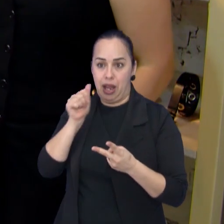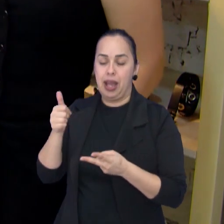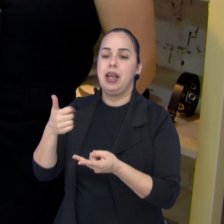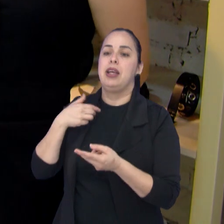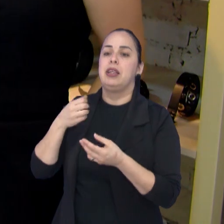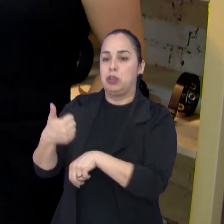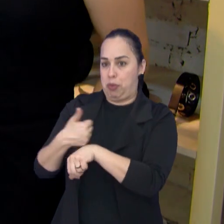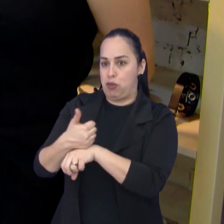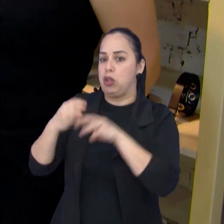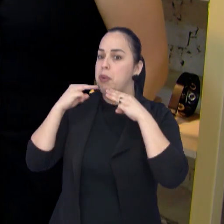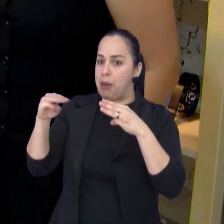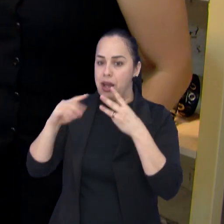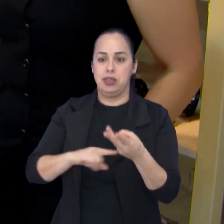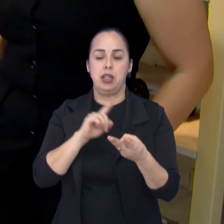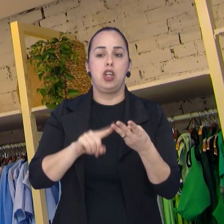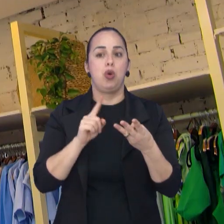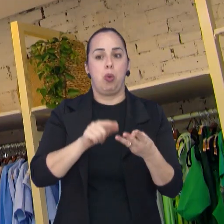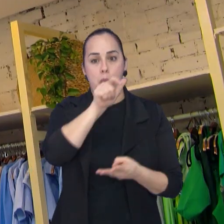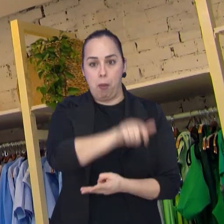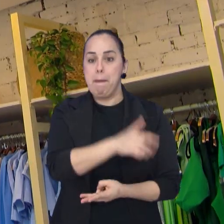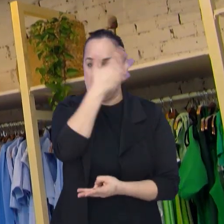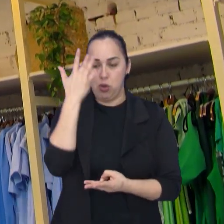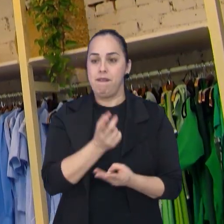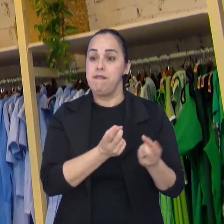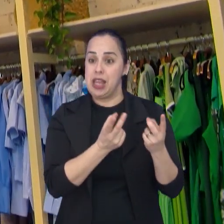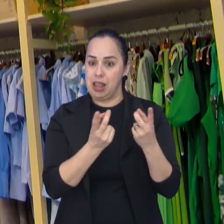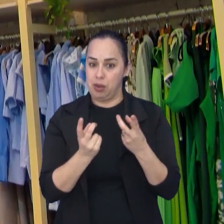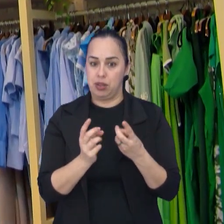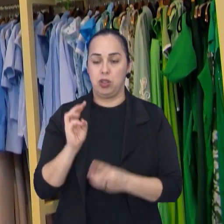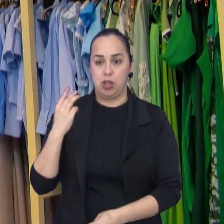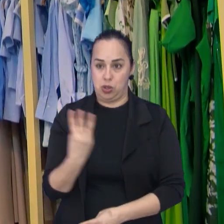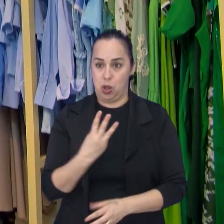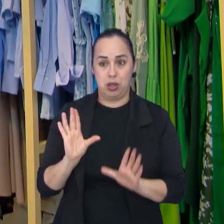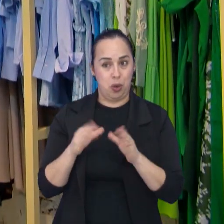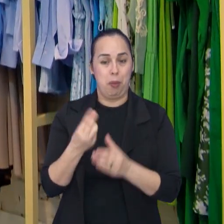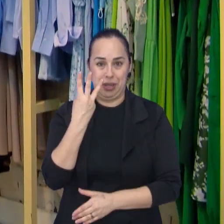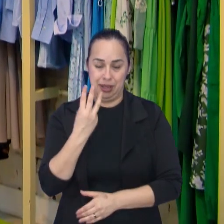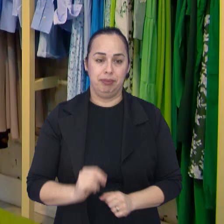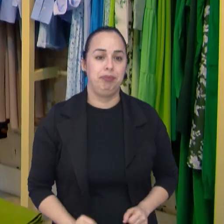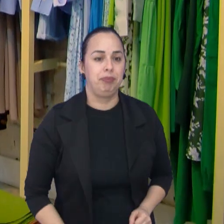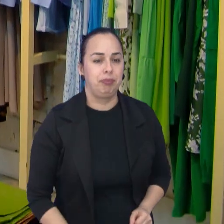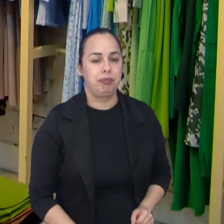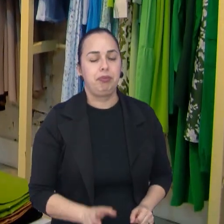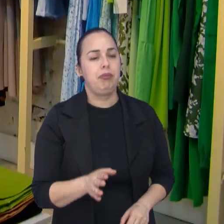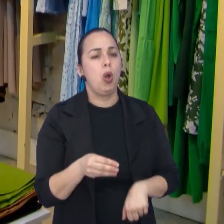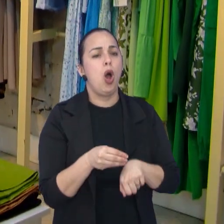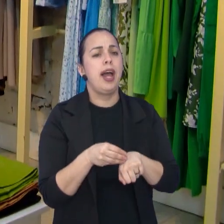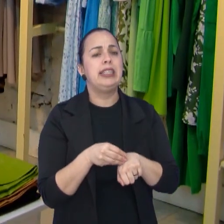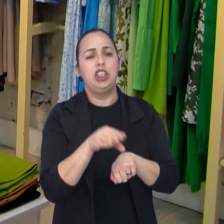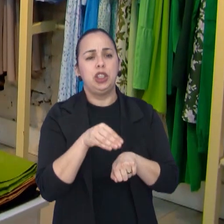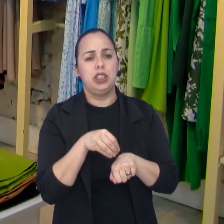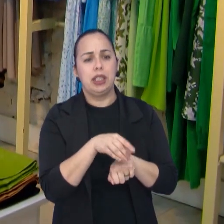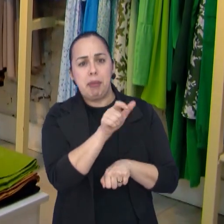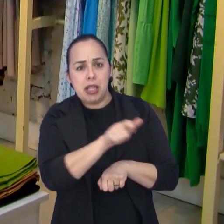trabalha para mim e tenho uma vendedora, né? Então hoje somos em 3 na loja. E qual que é o seu recado para as pessoas